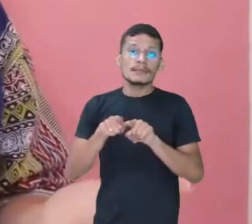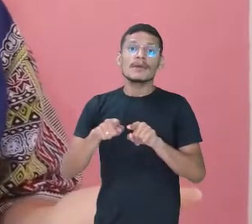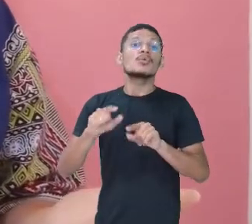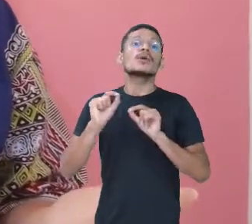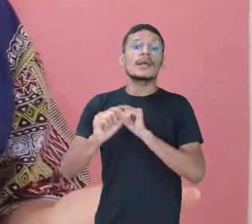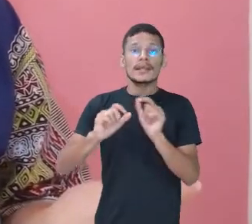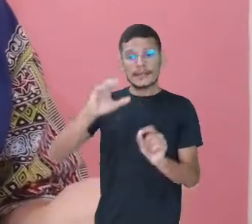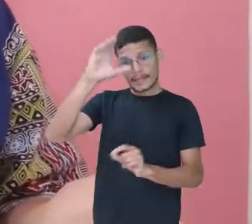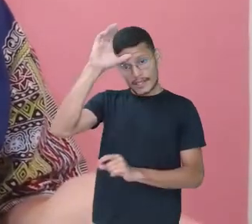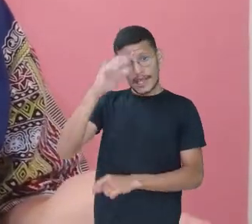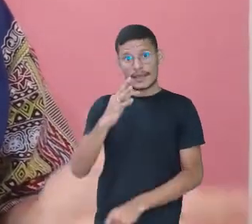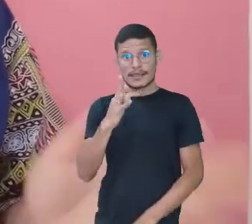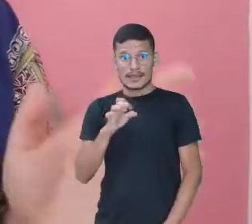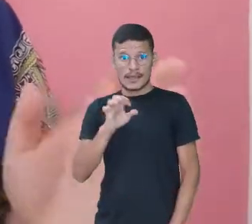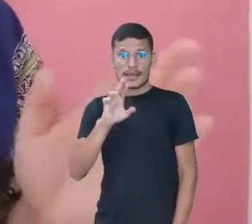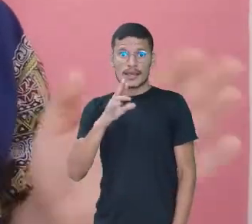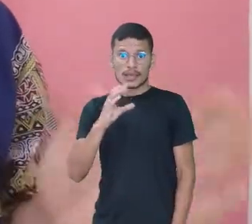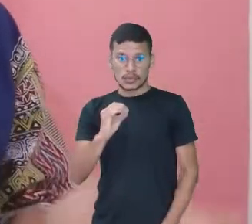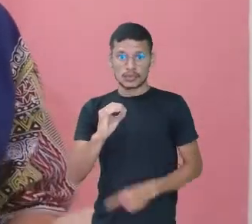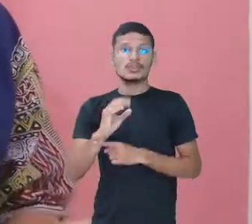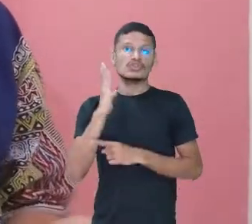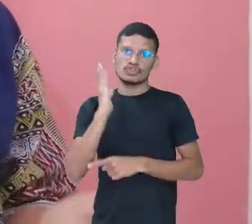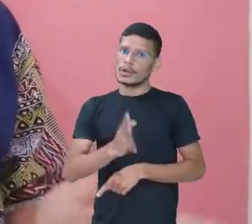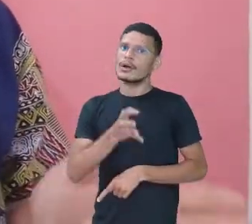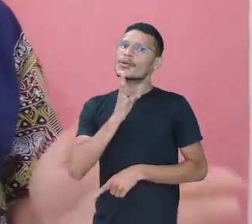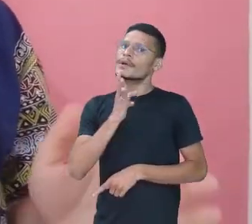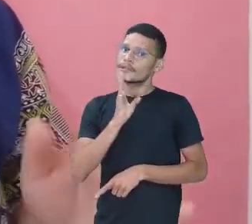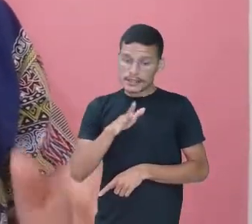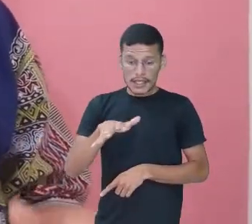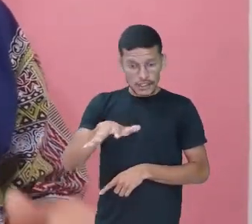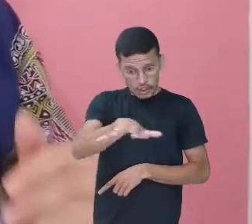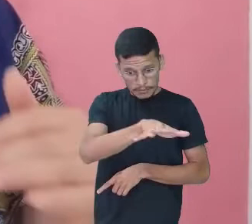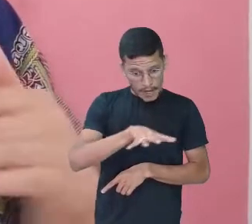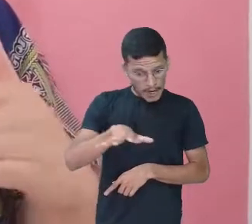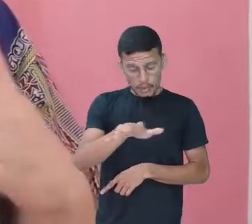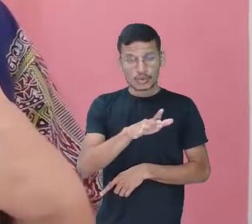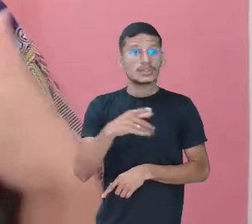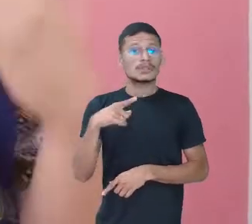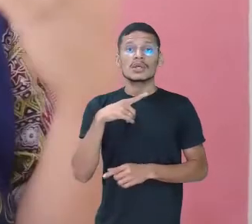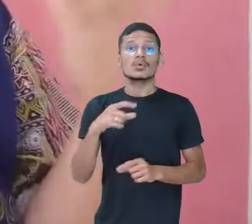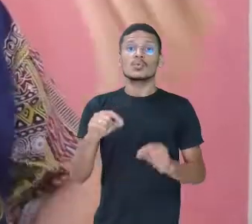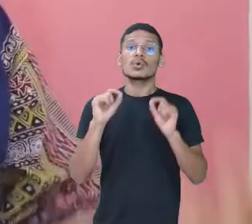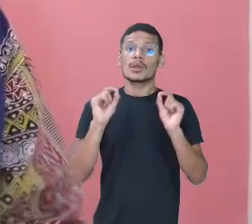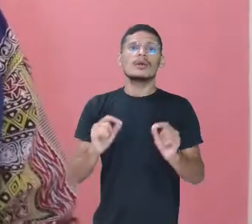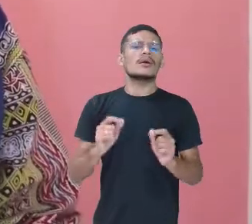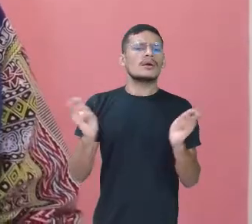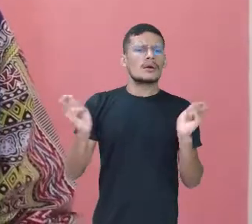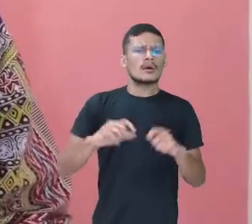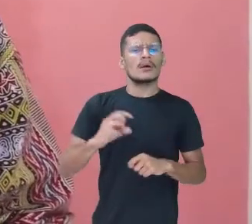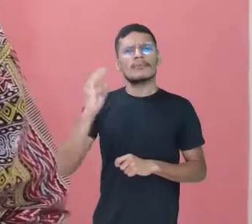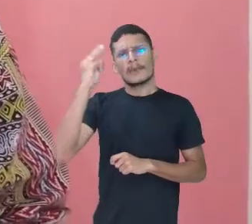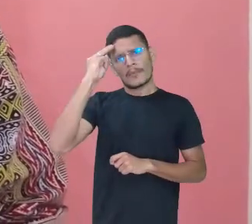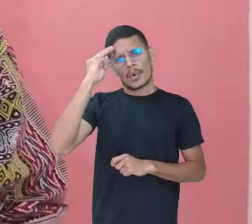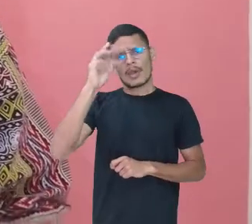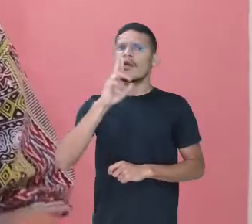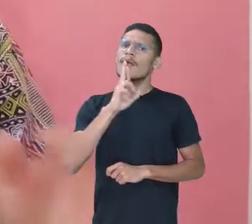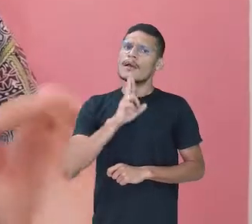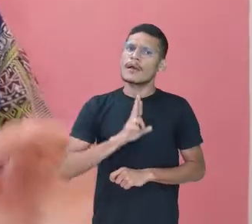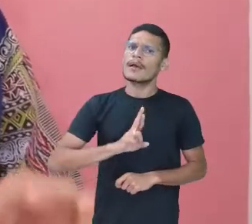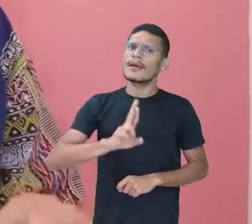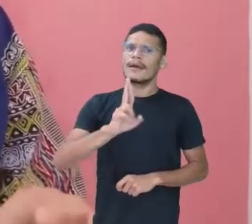foram conhecidas. Nesses espaços, além de ter essa memória